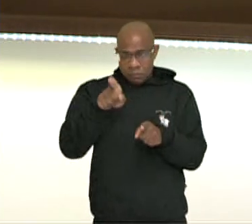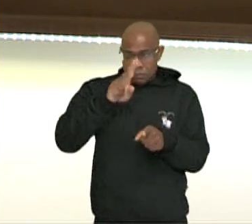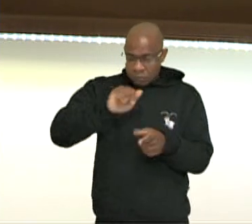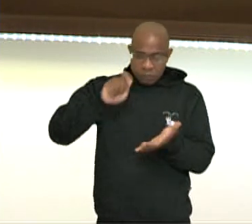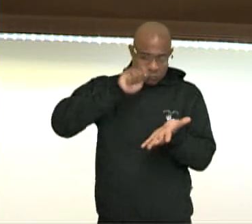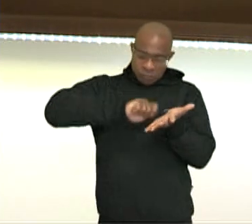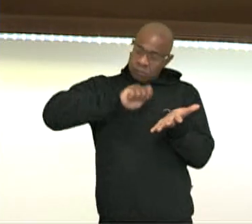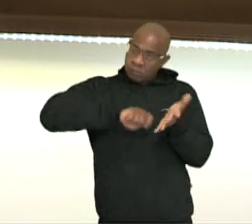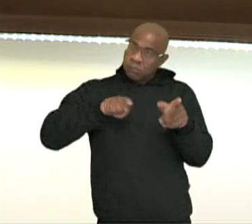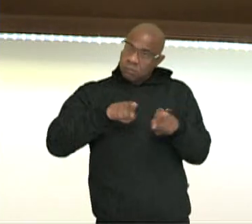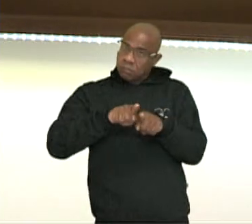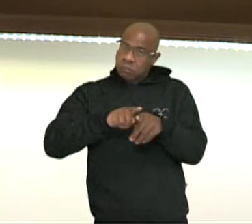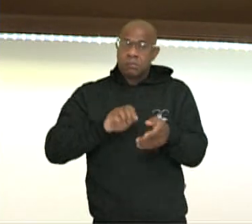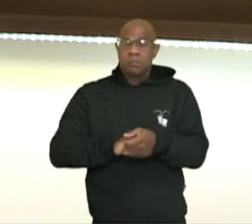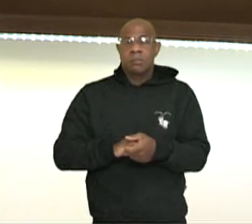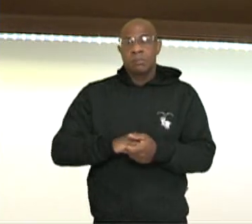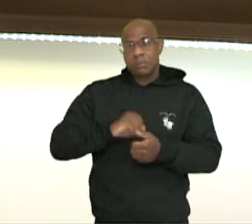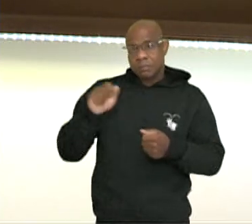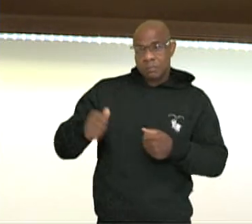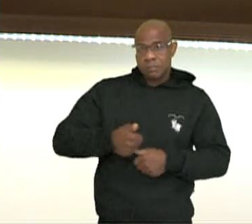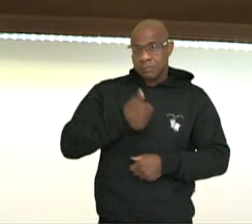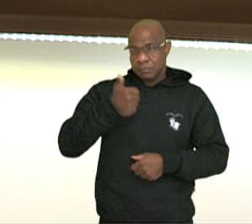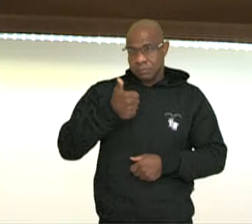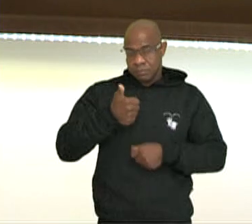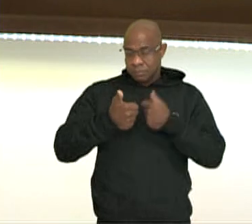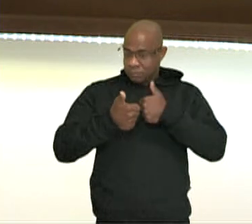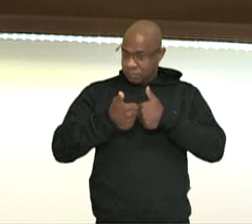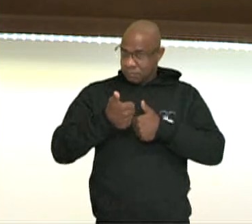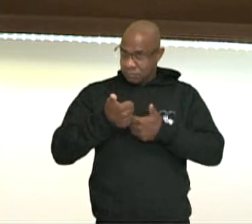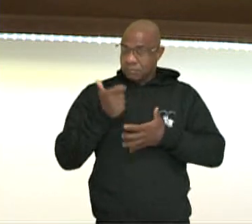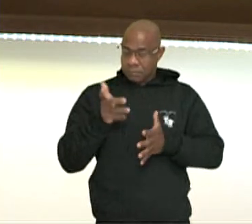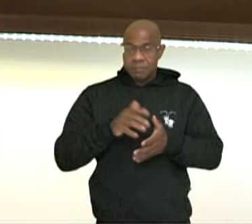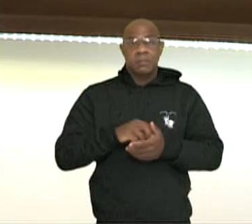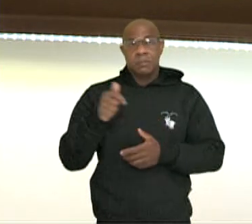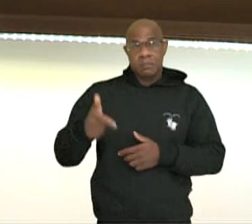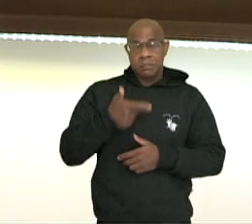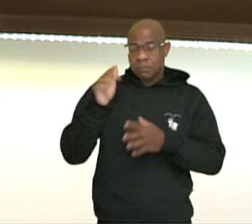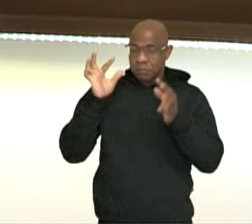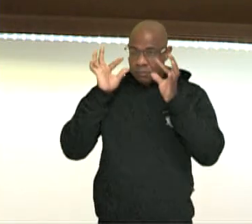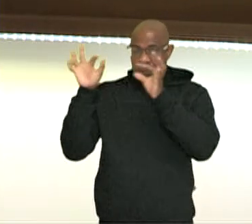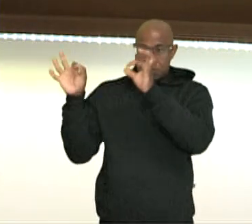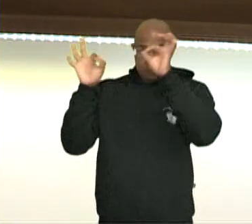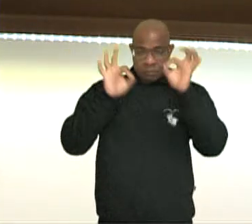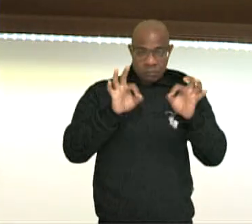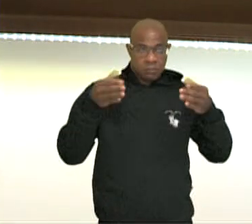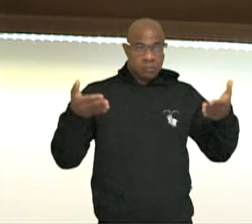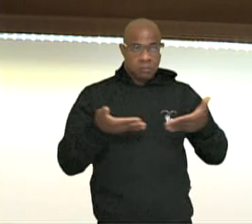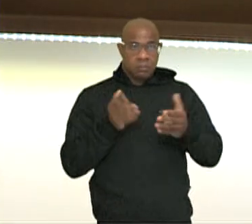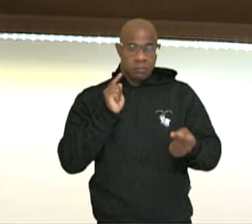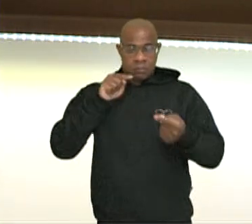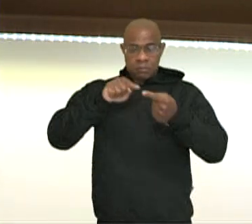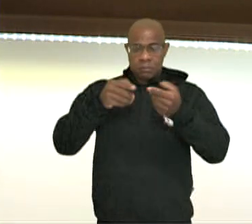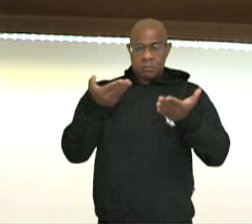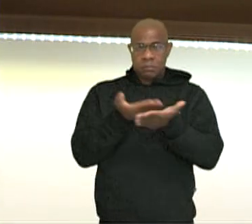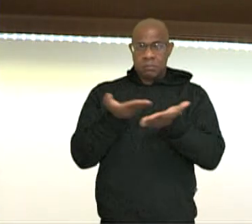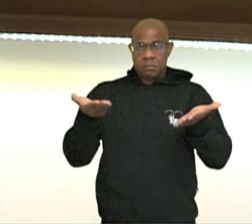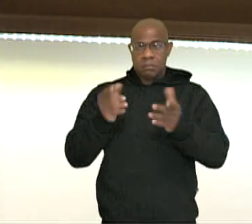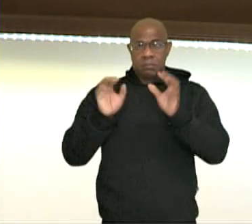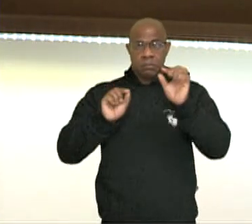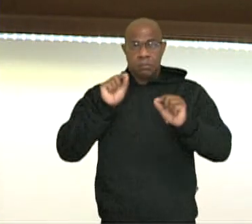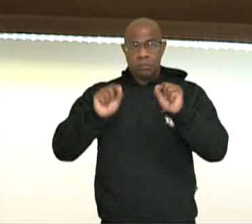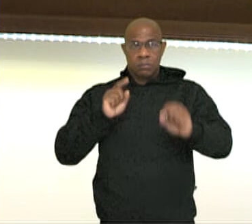anotações. Essa é a primeira chamada. Agora eu quero chamar a sua atenção para os nossos objetivos da aula de hoje. Vamos